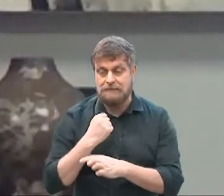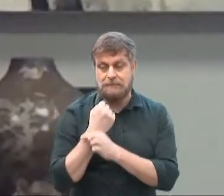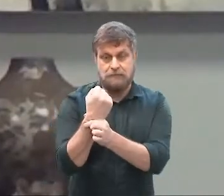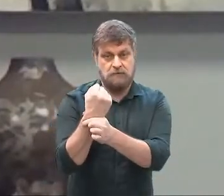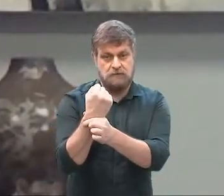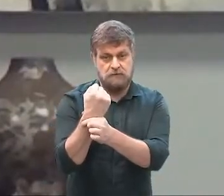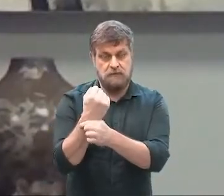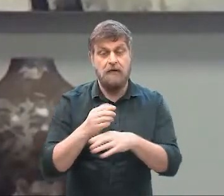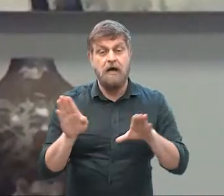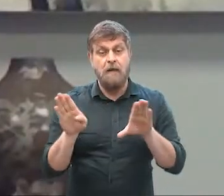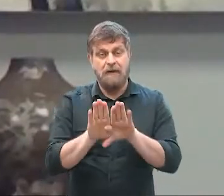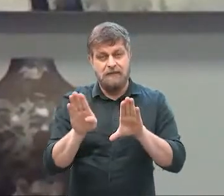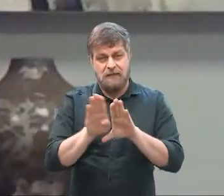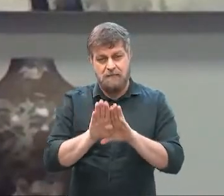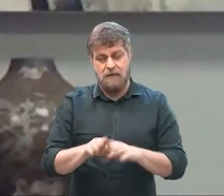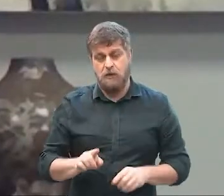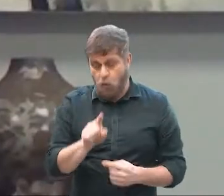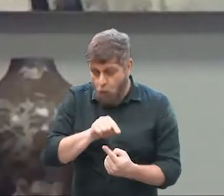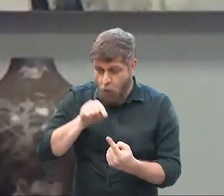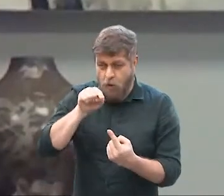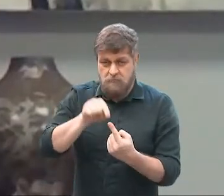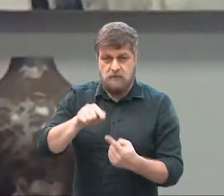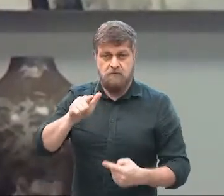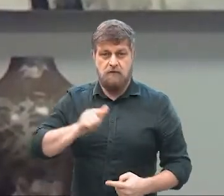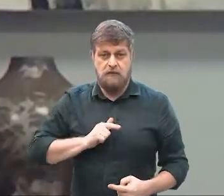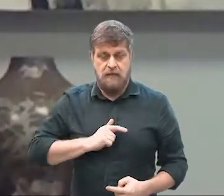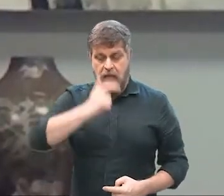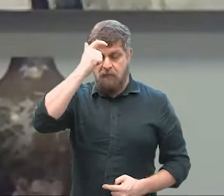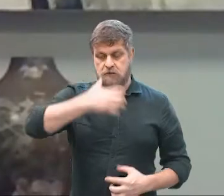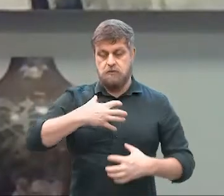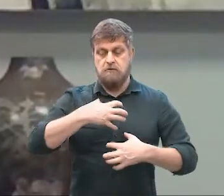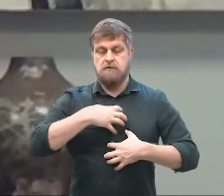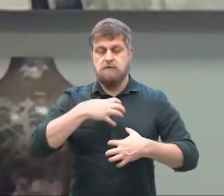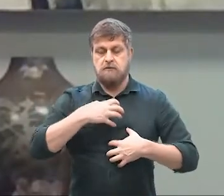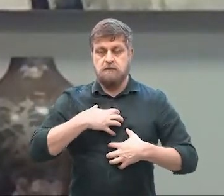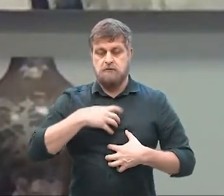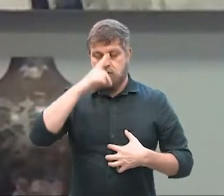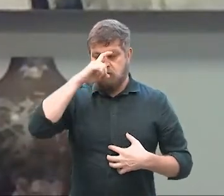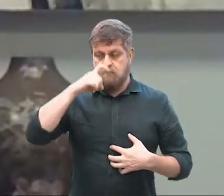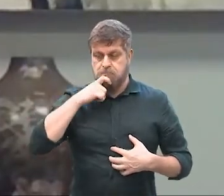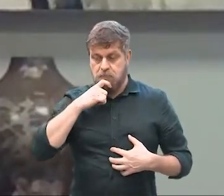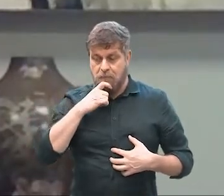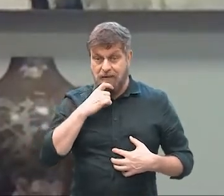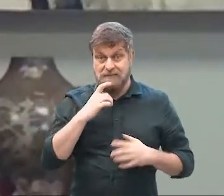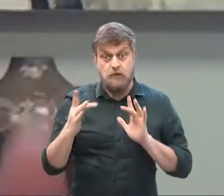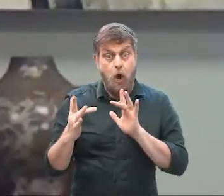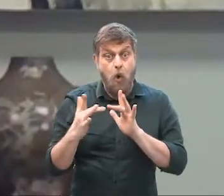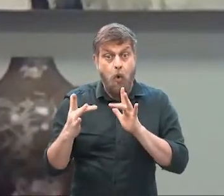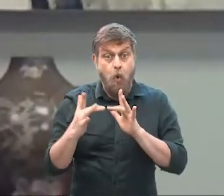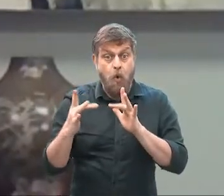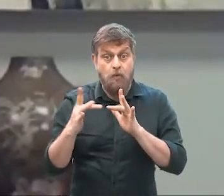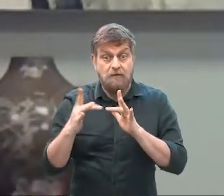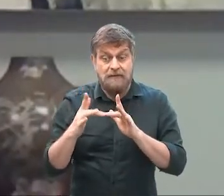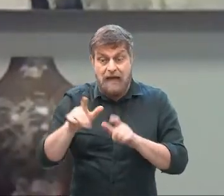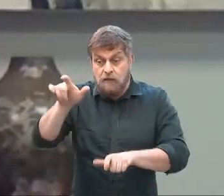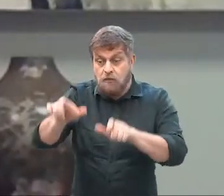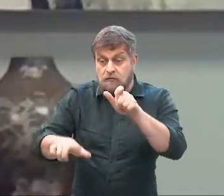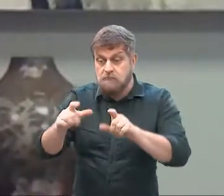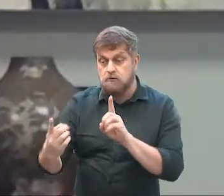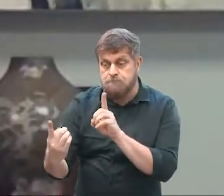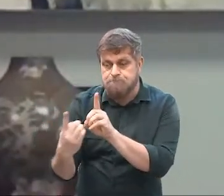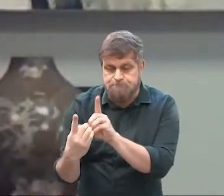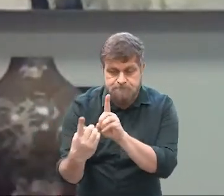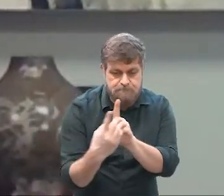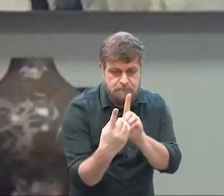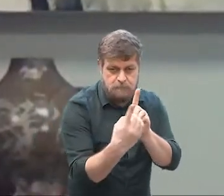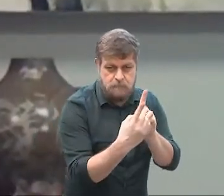sentido de dar a proteção necessária naquele contato pessoal, também para os pacientes. Então,